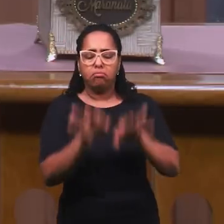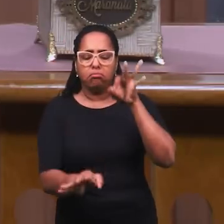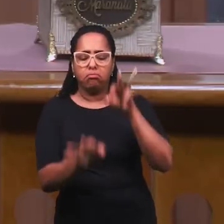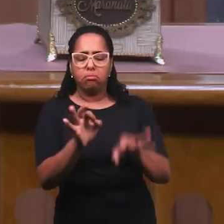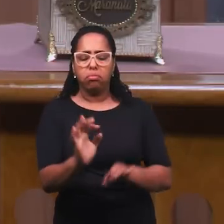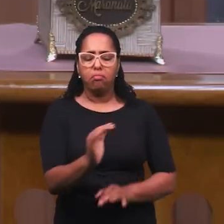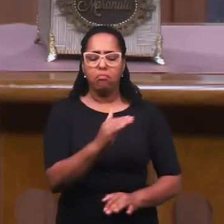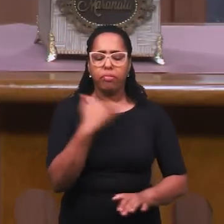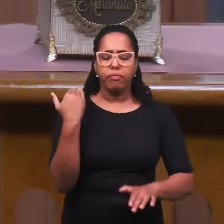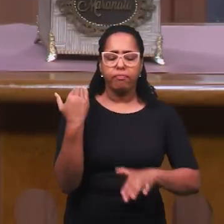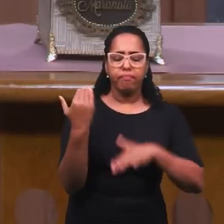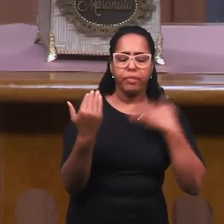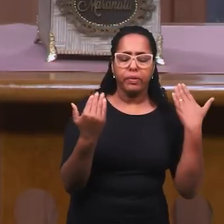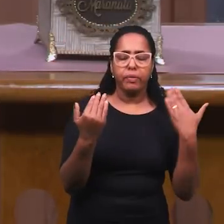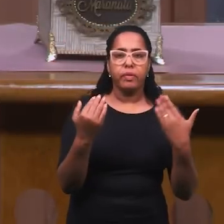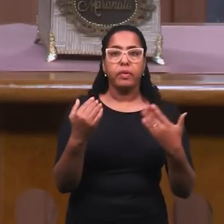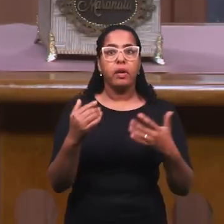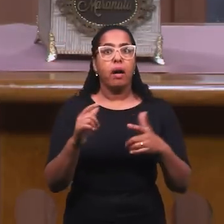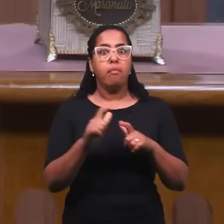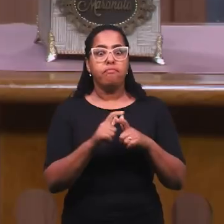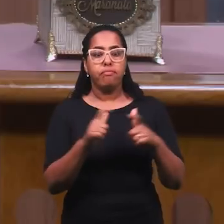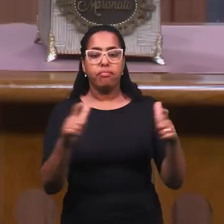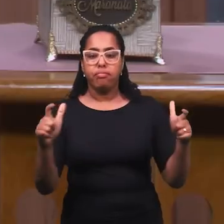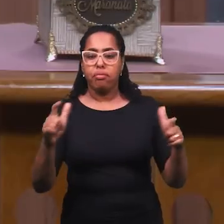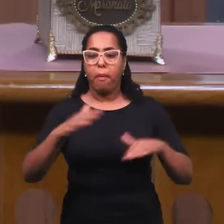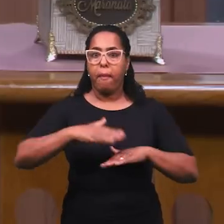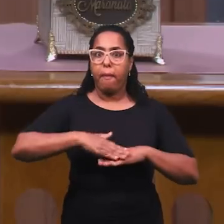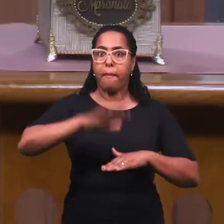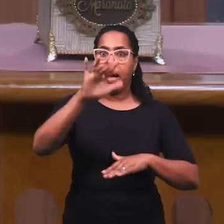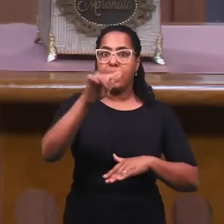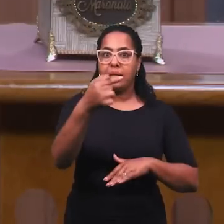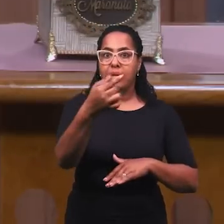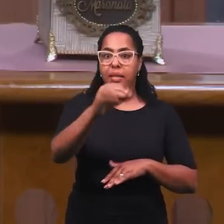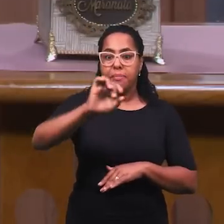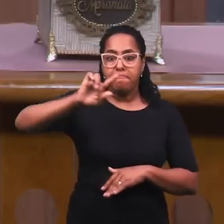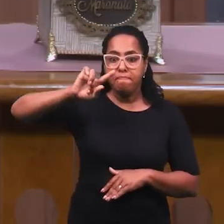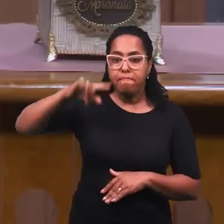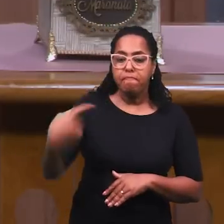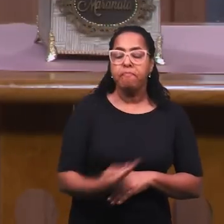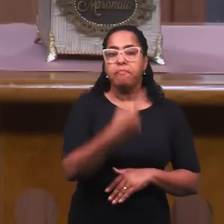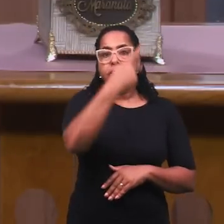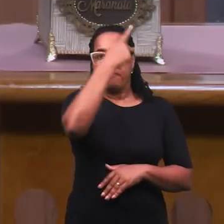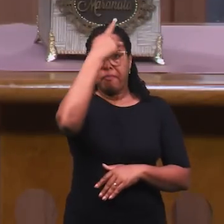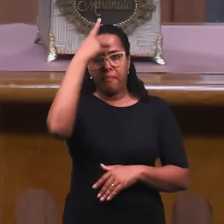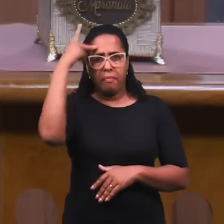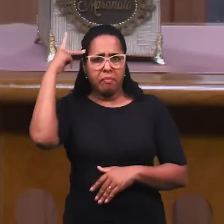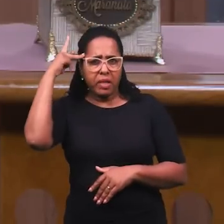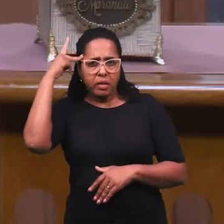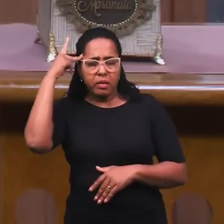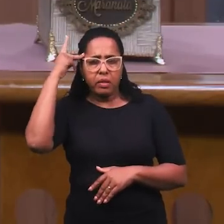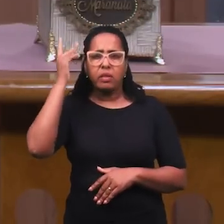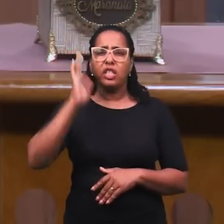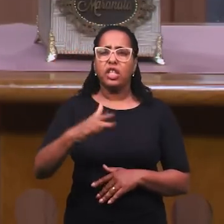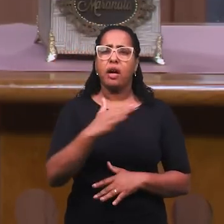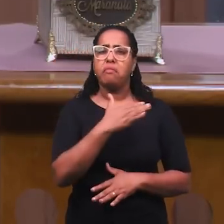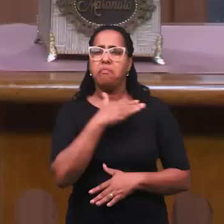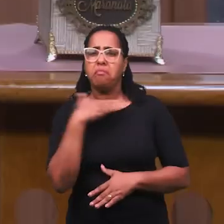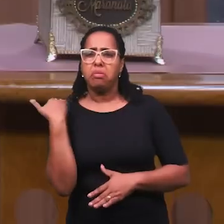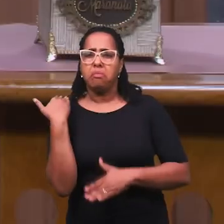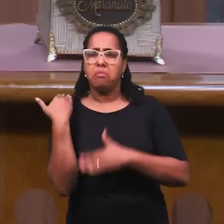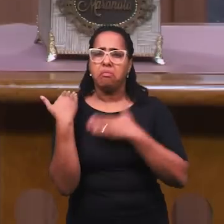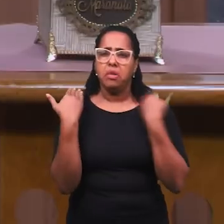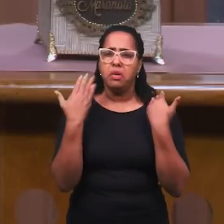juízo de morte, onde mais de 70.000 pessoas já